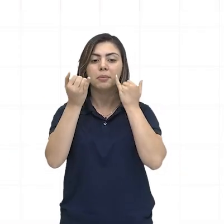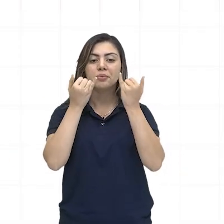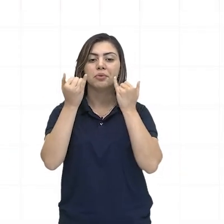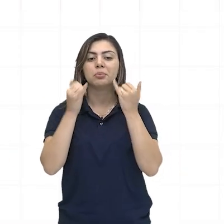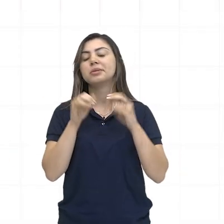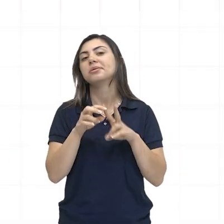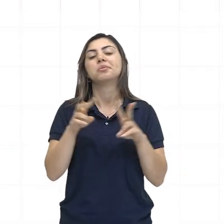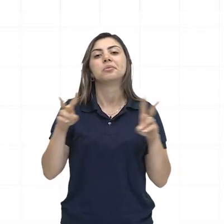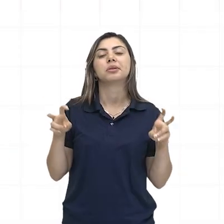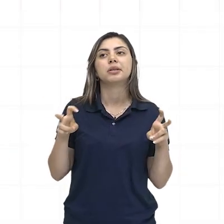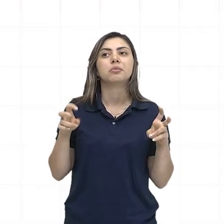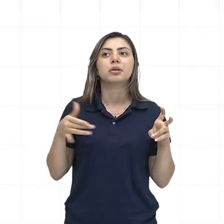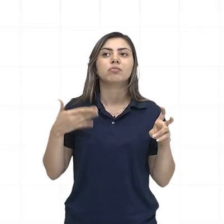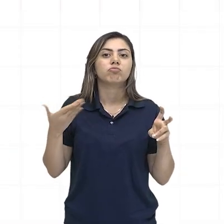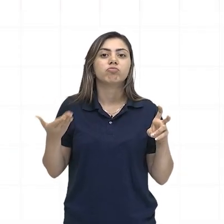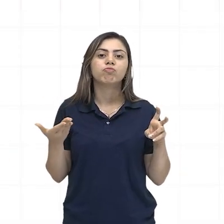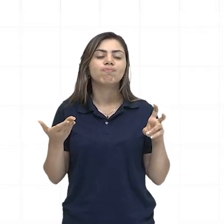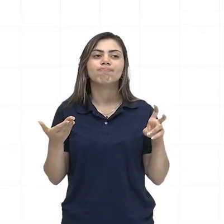informação sobre